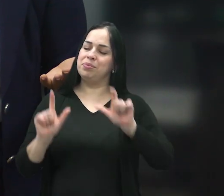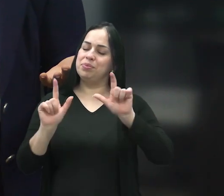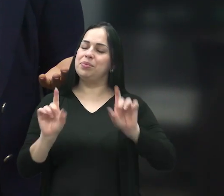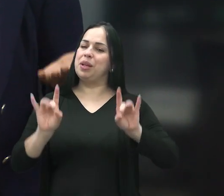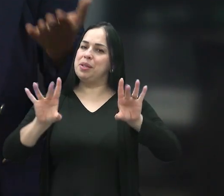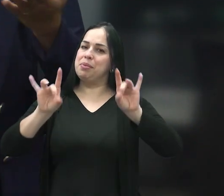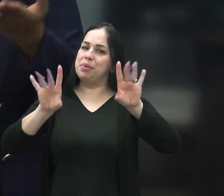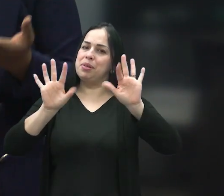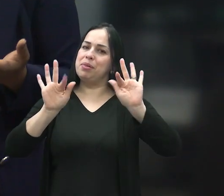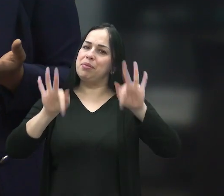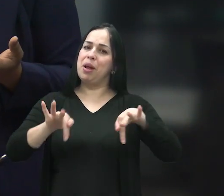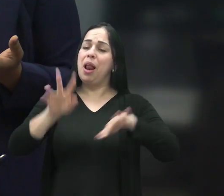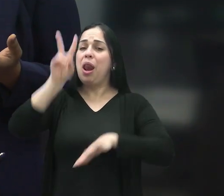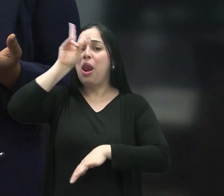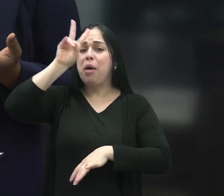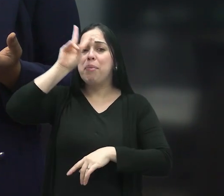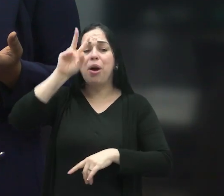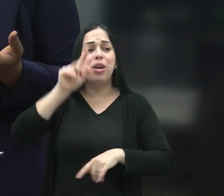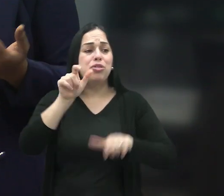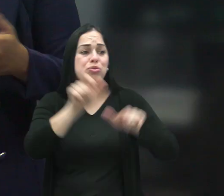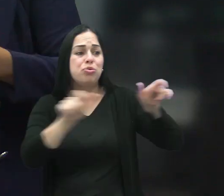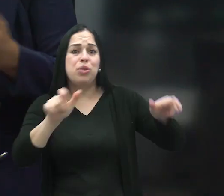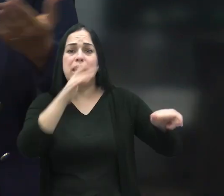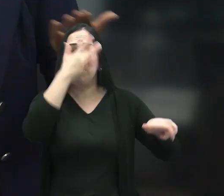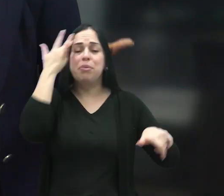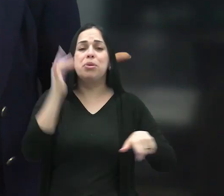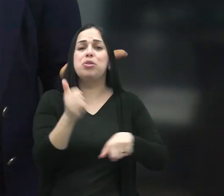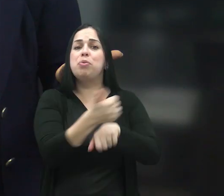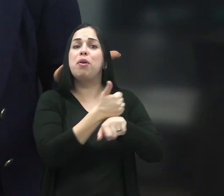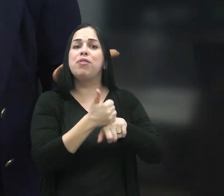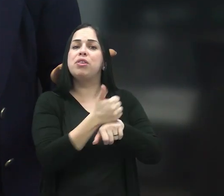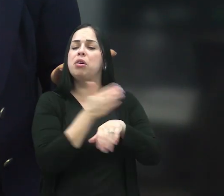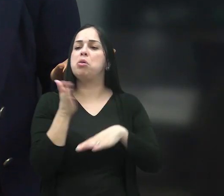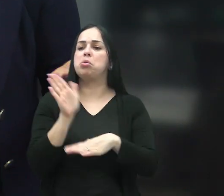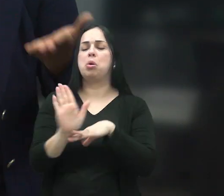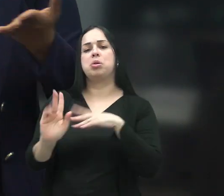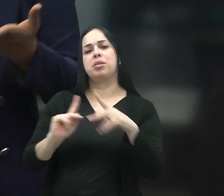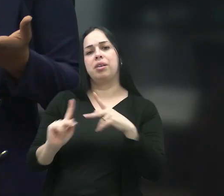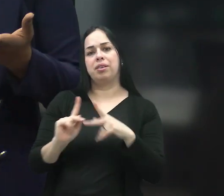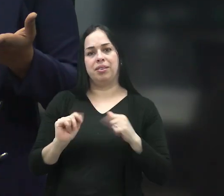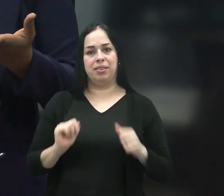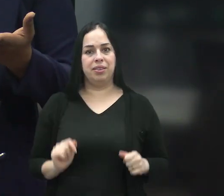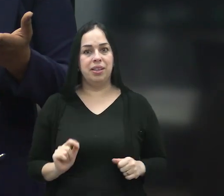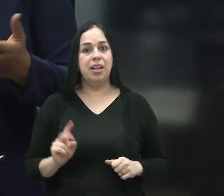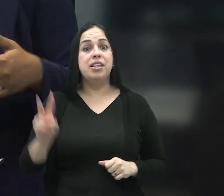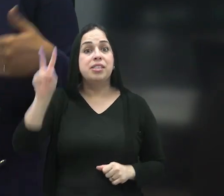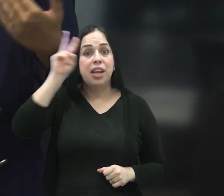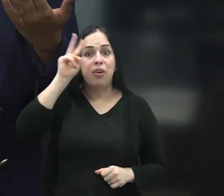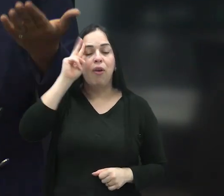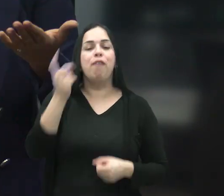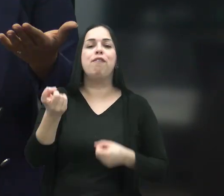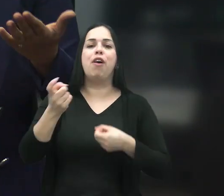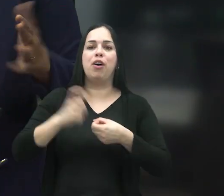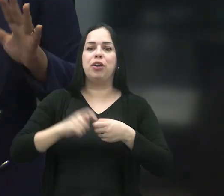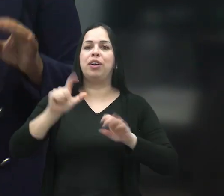Encerramos nosso especial que lembrou um pouco das histórias de profissionais que ajudaram a construir São José. Segunda, a gente volta com o